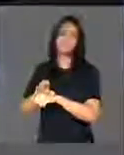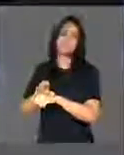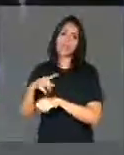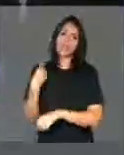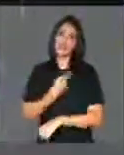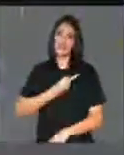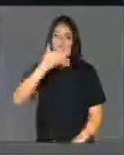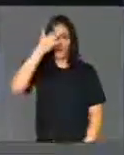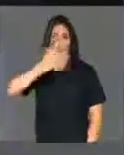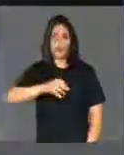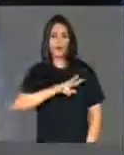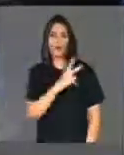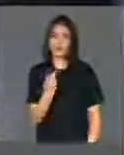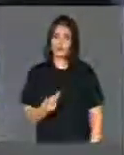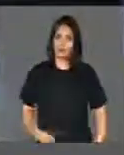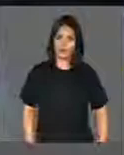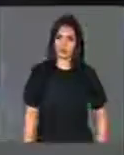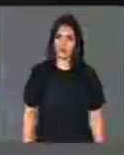nosso entendimento.